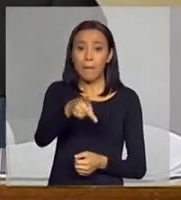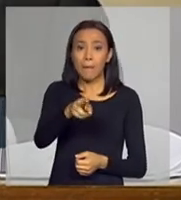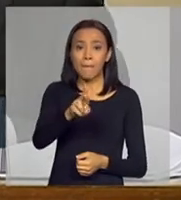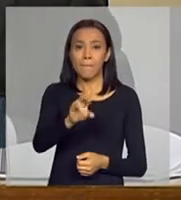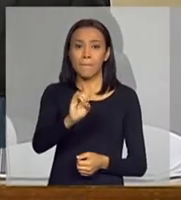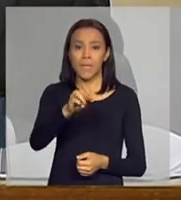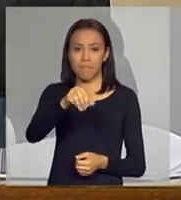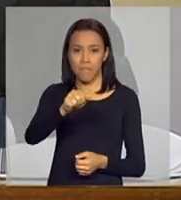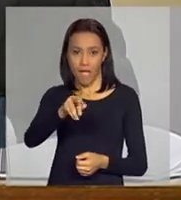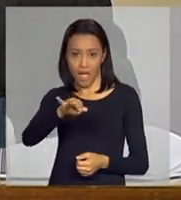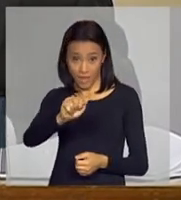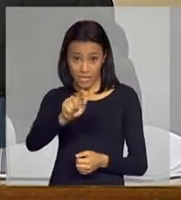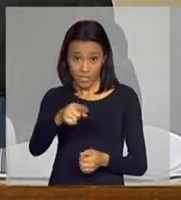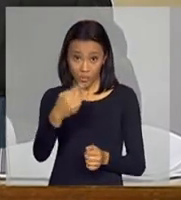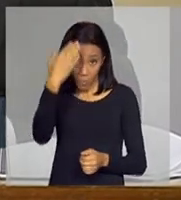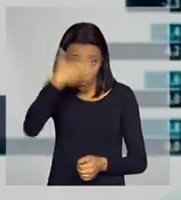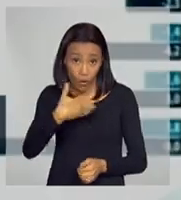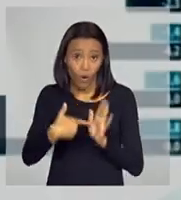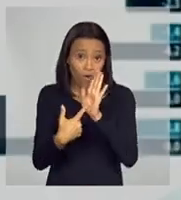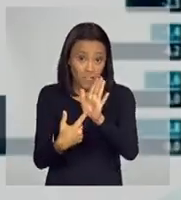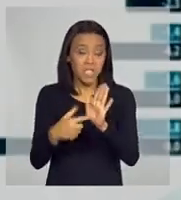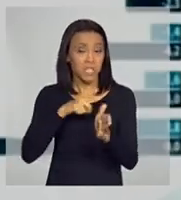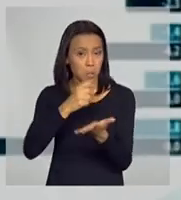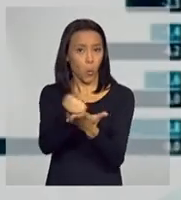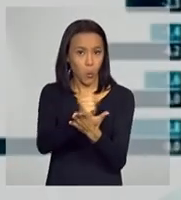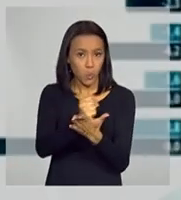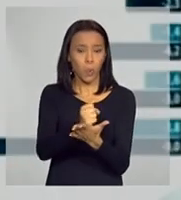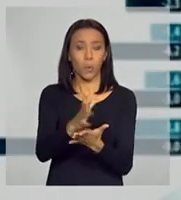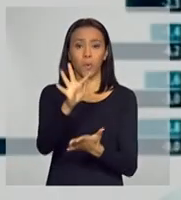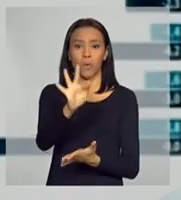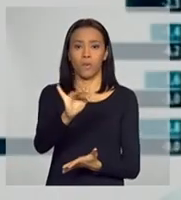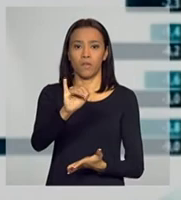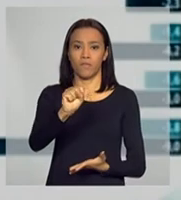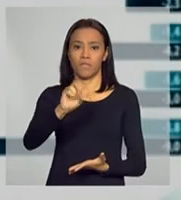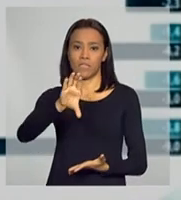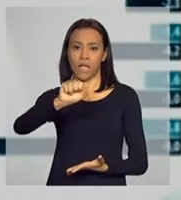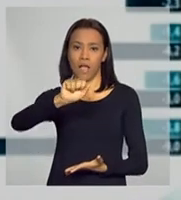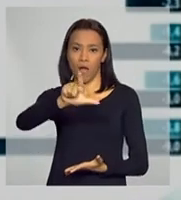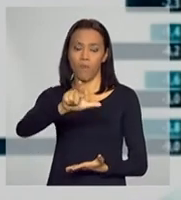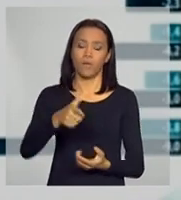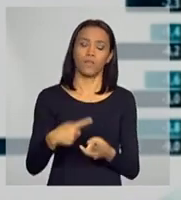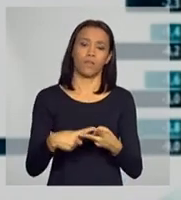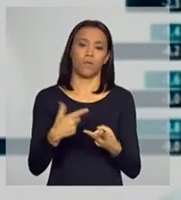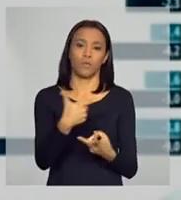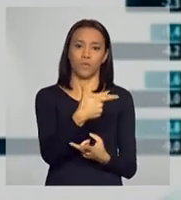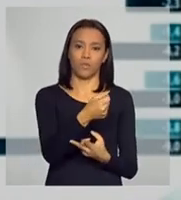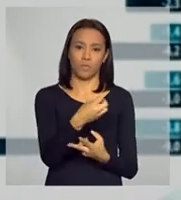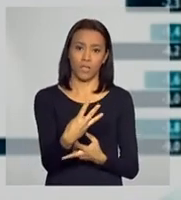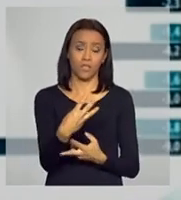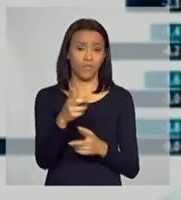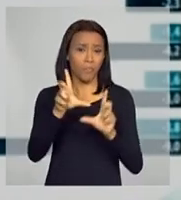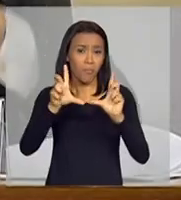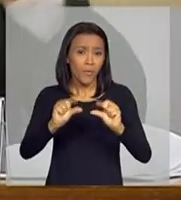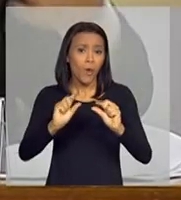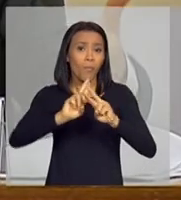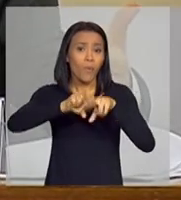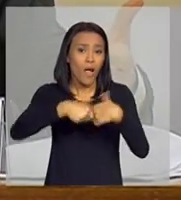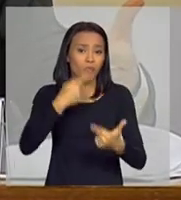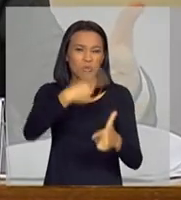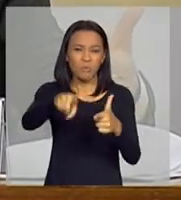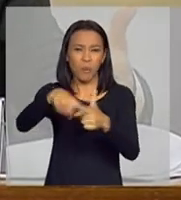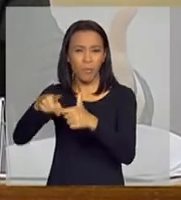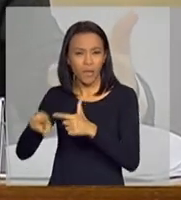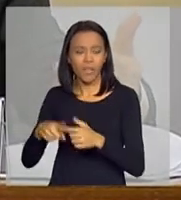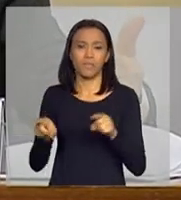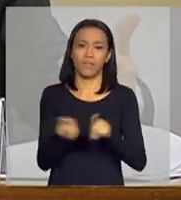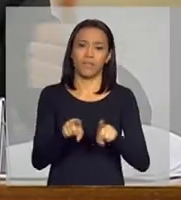mostra solidez fiscal período 2010/2013 foi um pouco menor por causa da crise e por